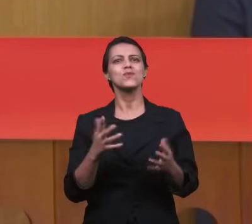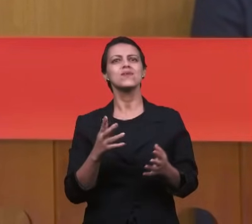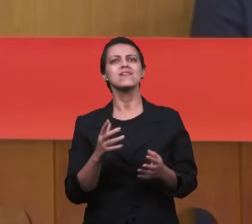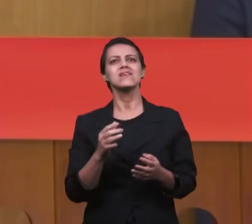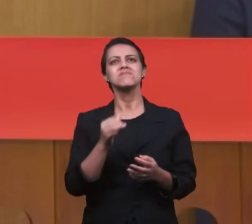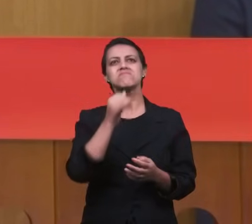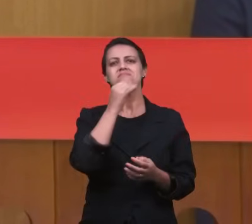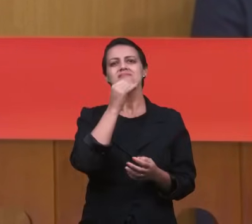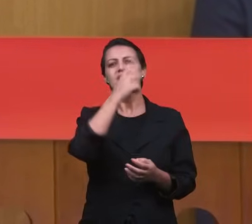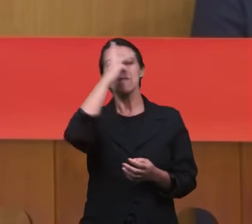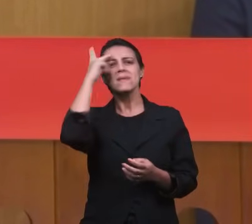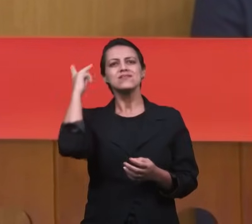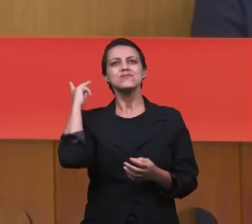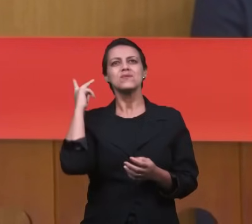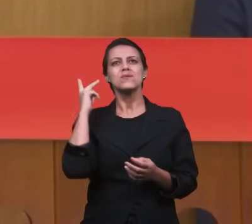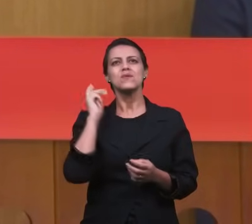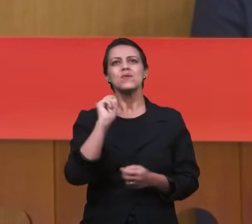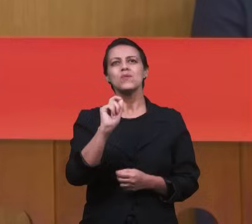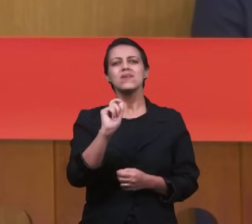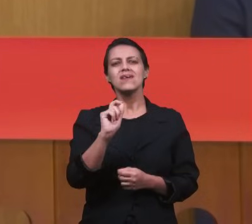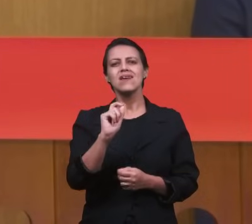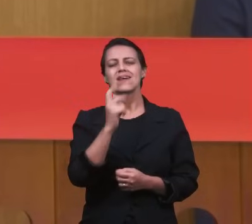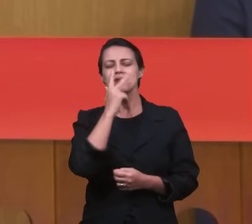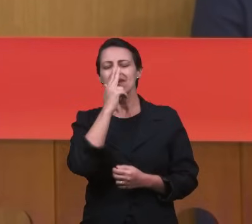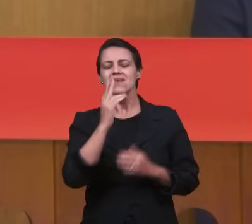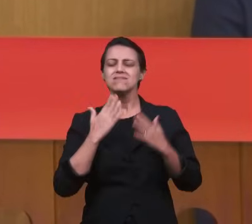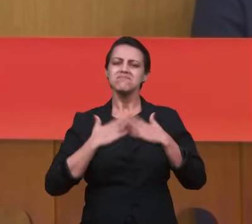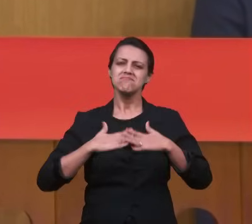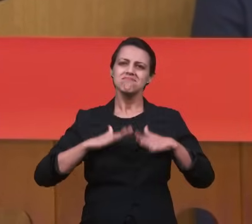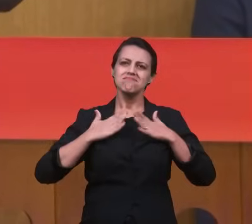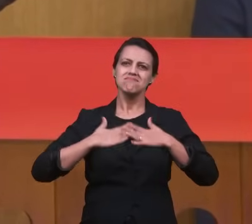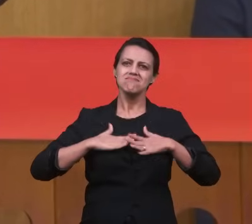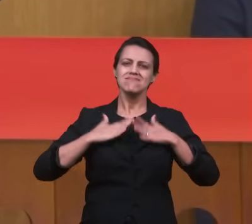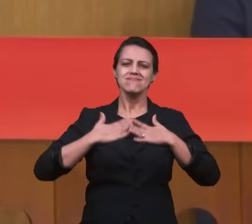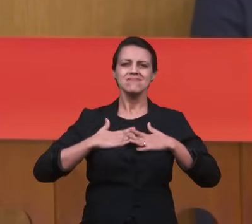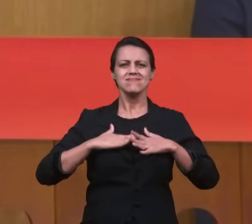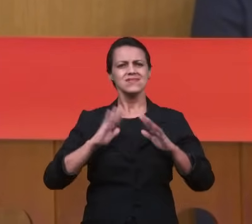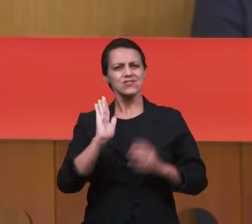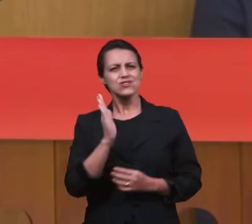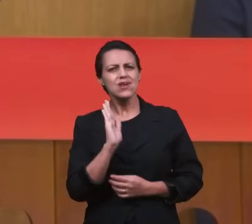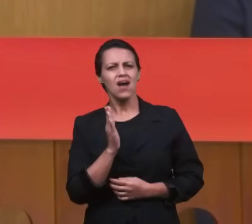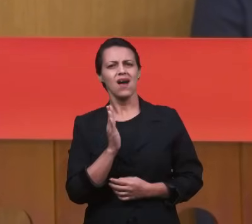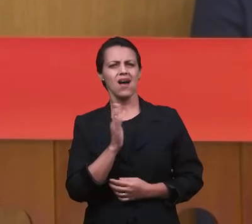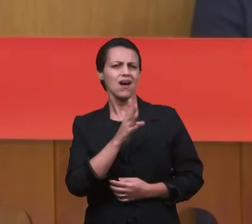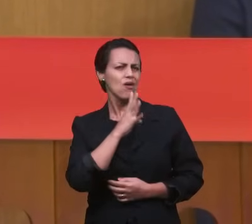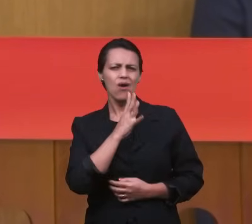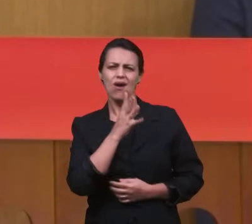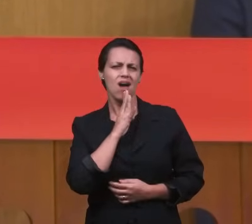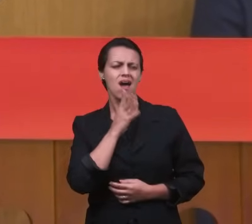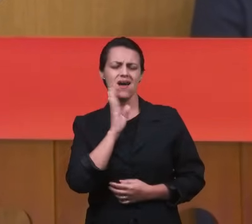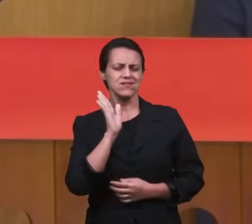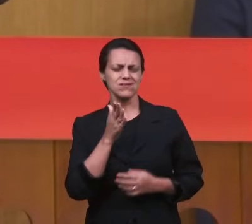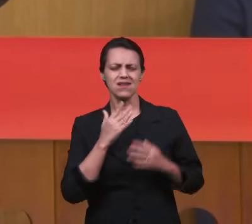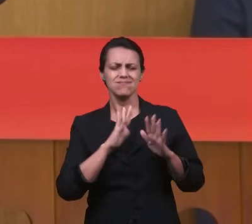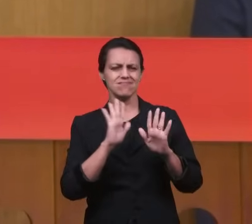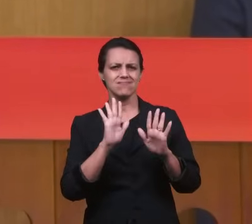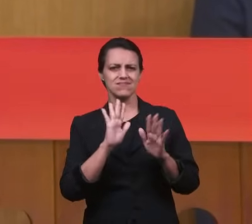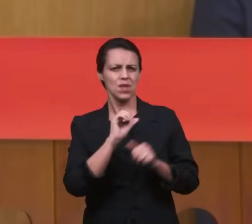as pessoas do seu comodismo, seja ele religioso, espiritual, familiar, nada